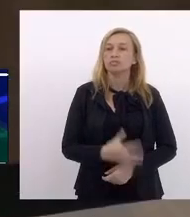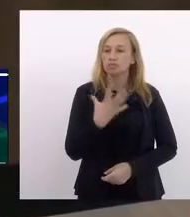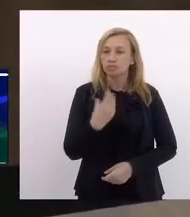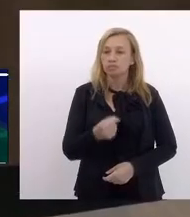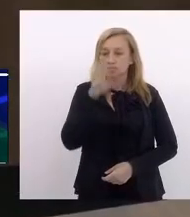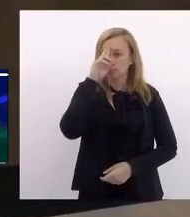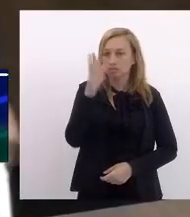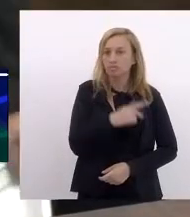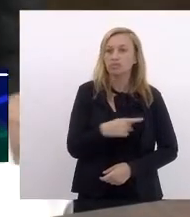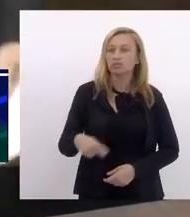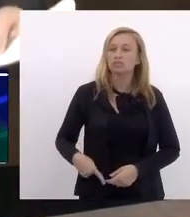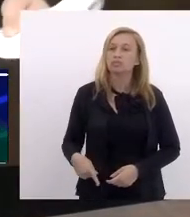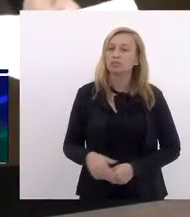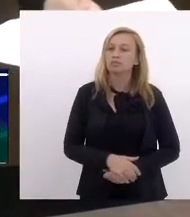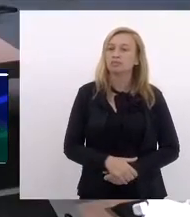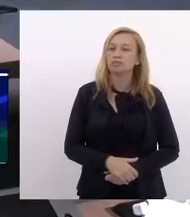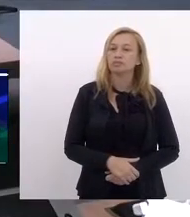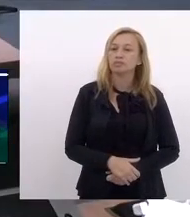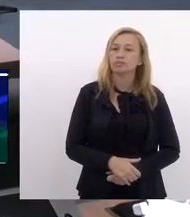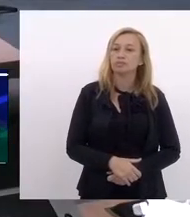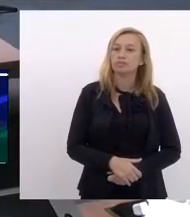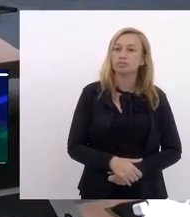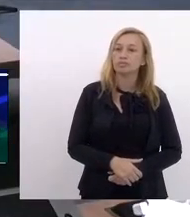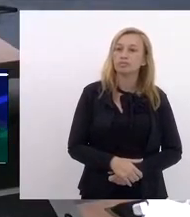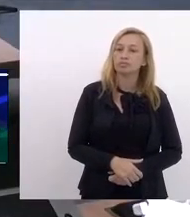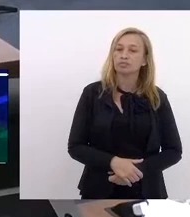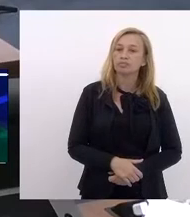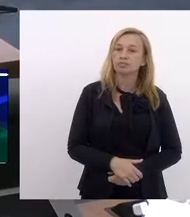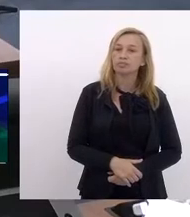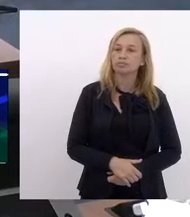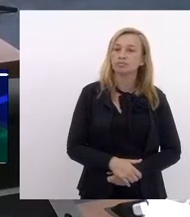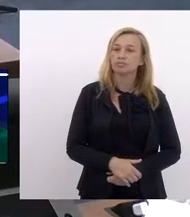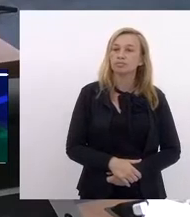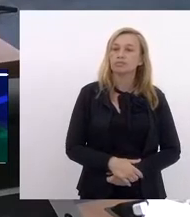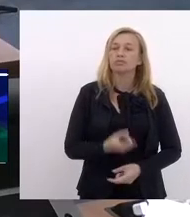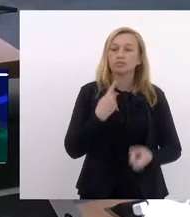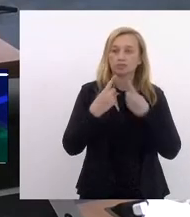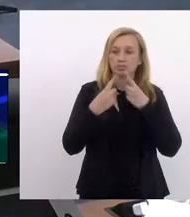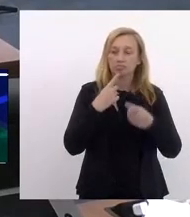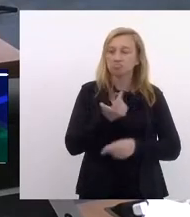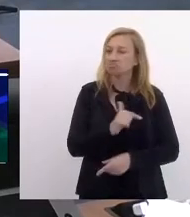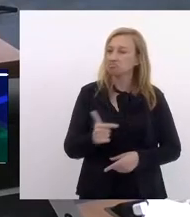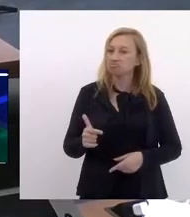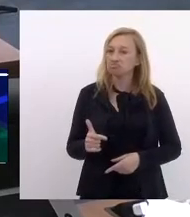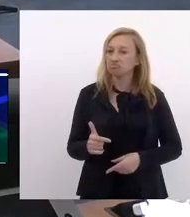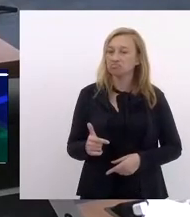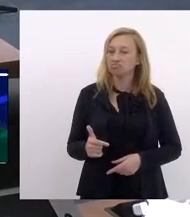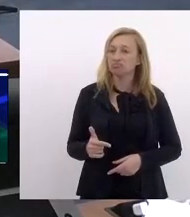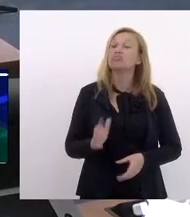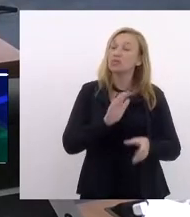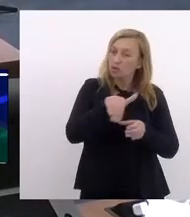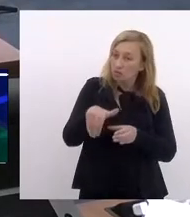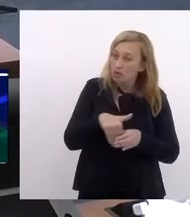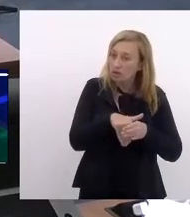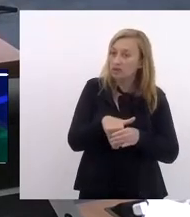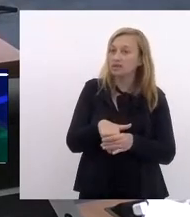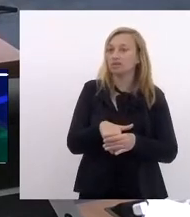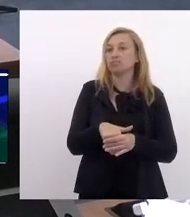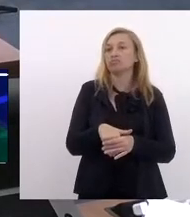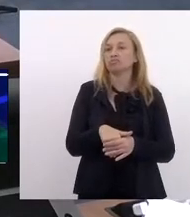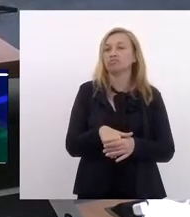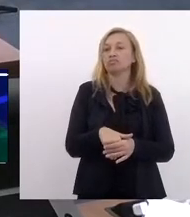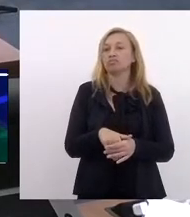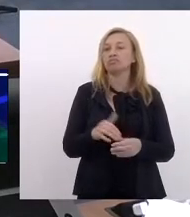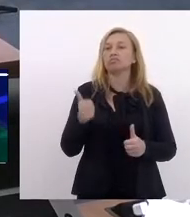Favorável, presidente. Com os pareceres emitidos, em discussão, não havendo que em votação,